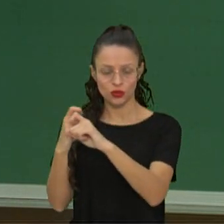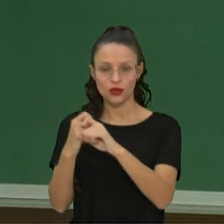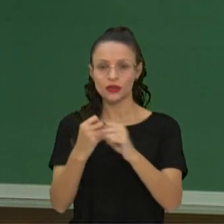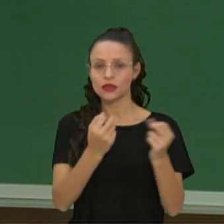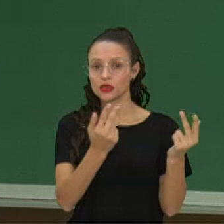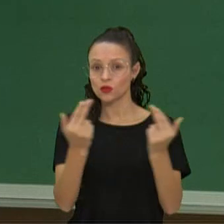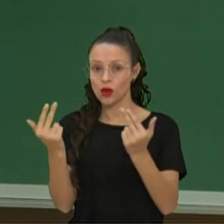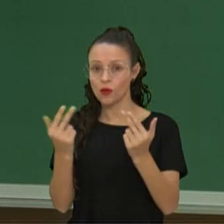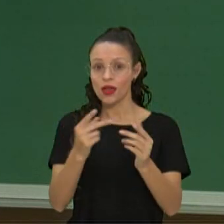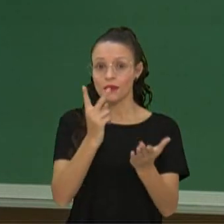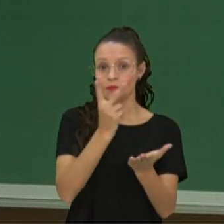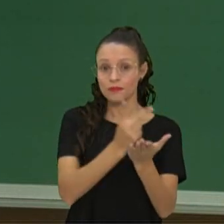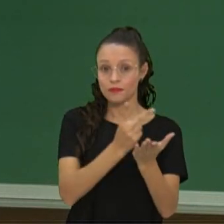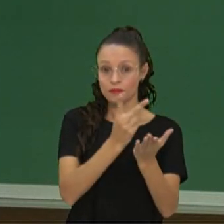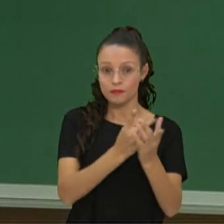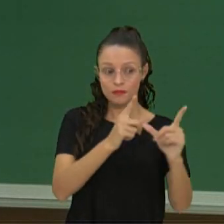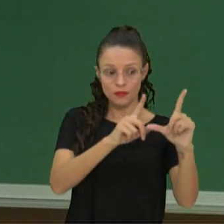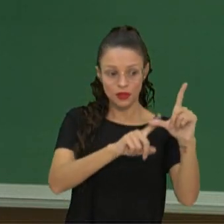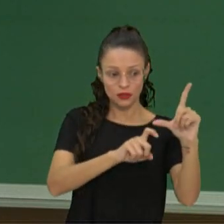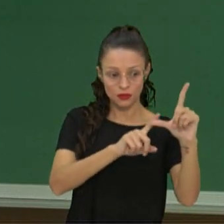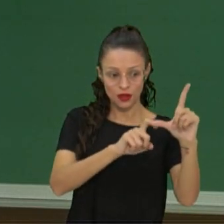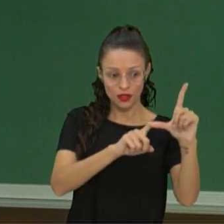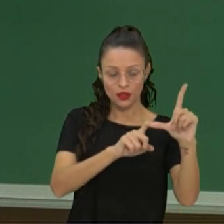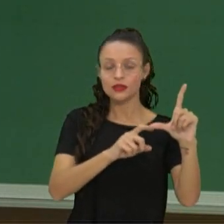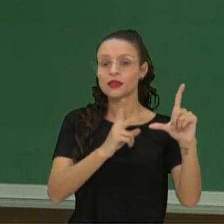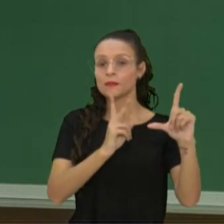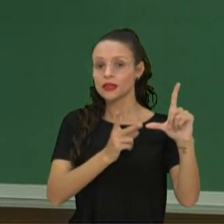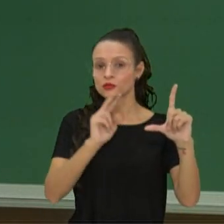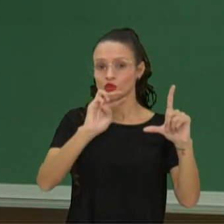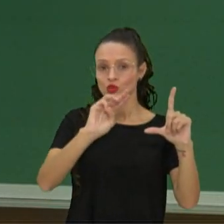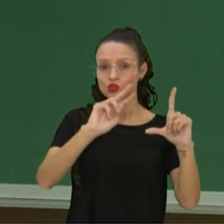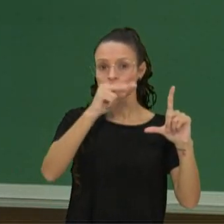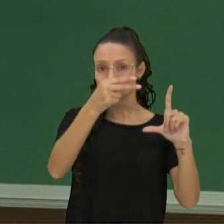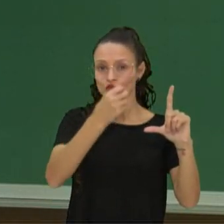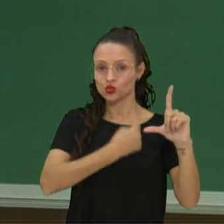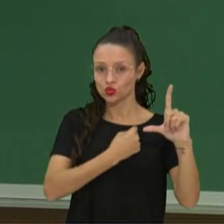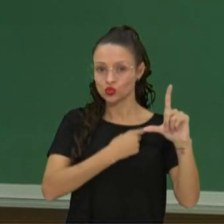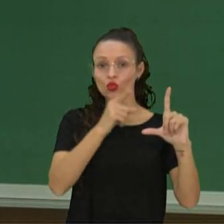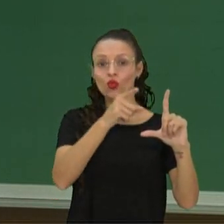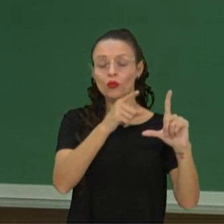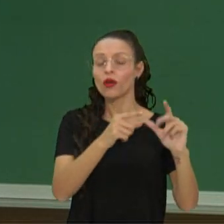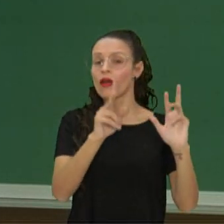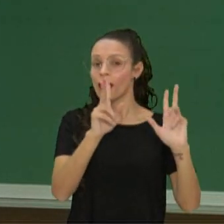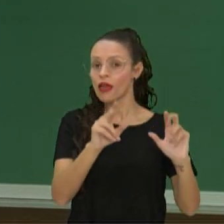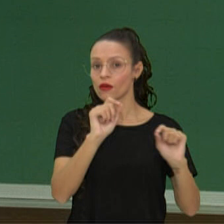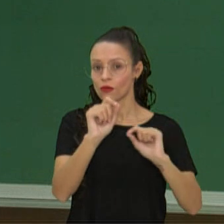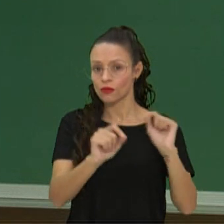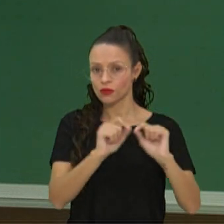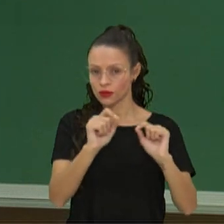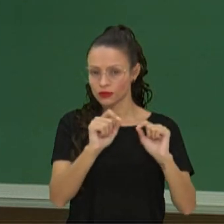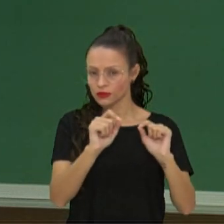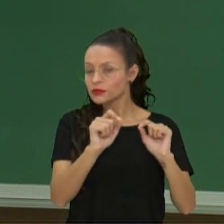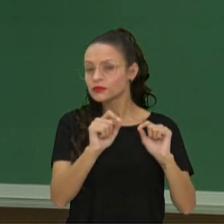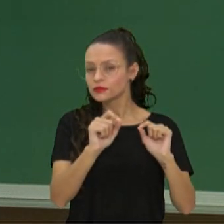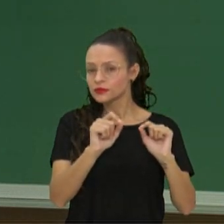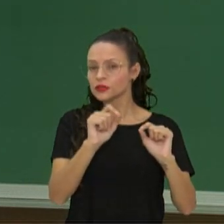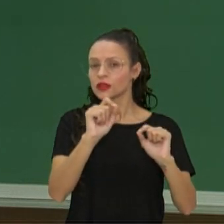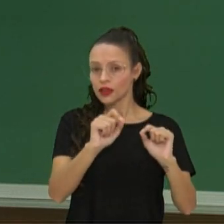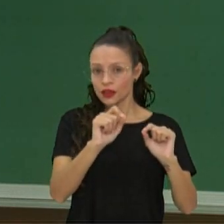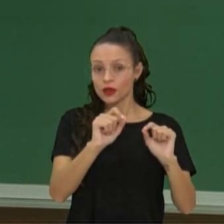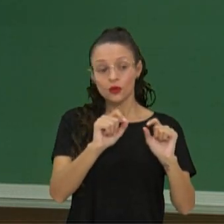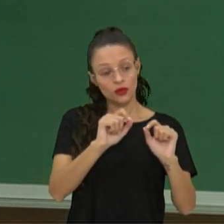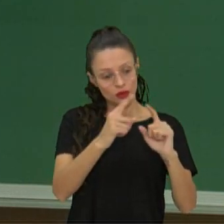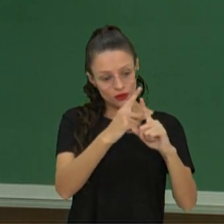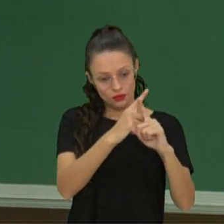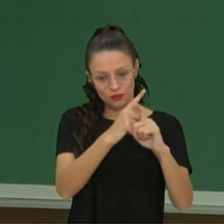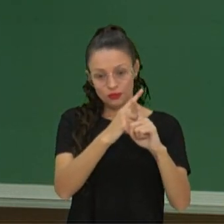mesma letra e mesmo expoente na letra. Então, monômios semelhantes vai ser o quê? São monômios que